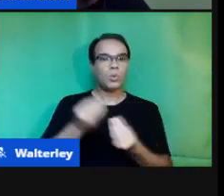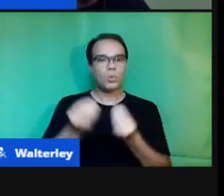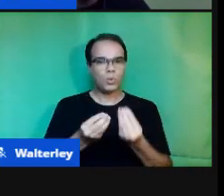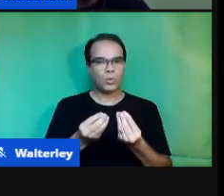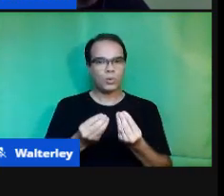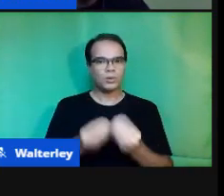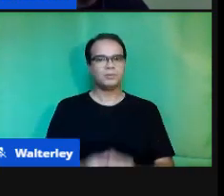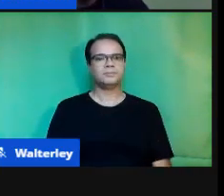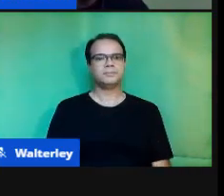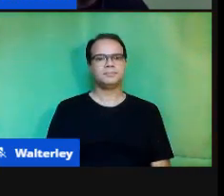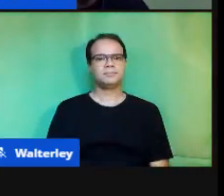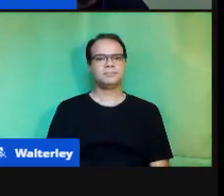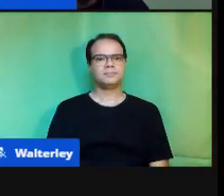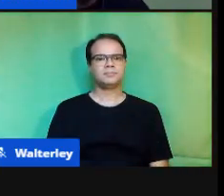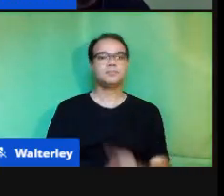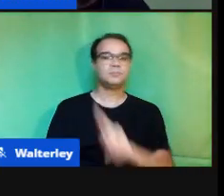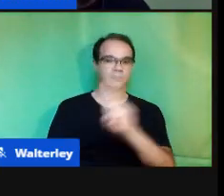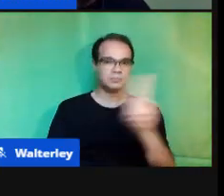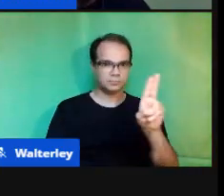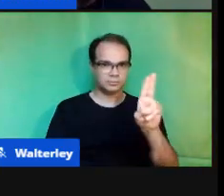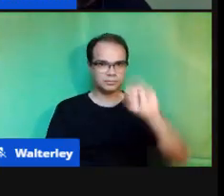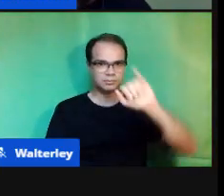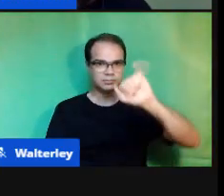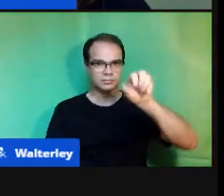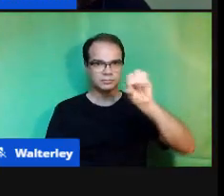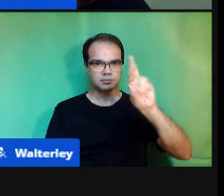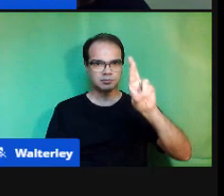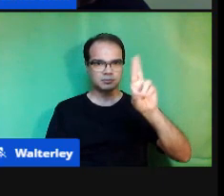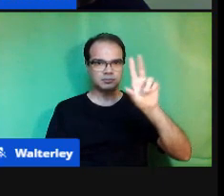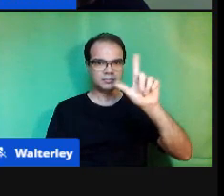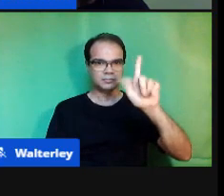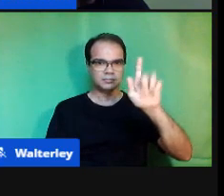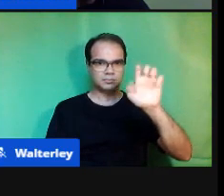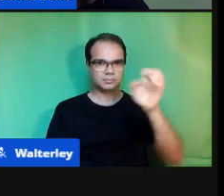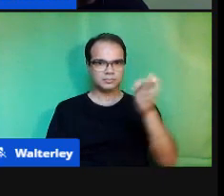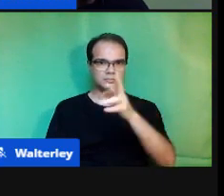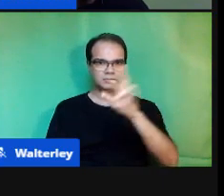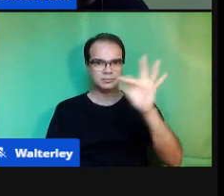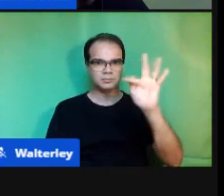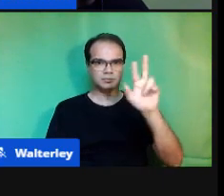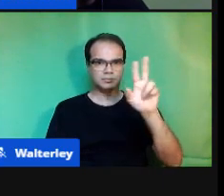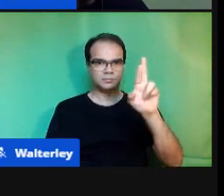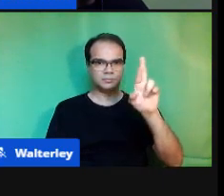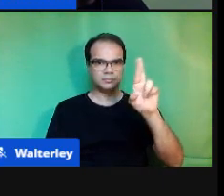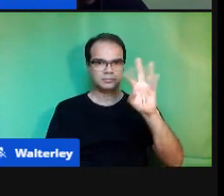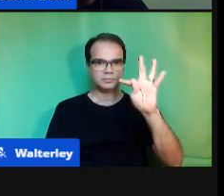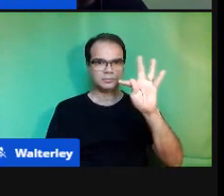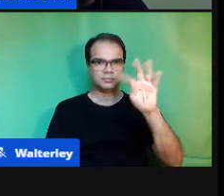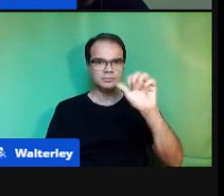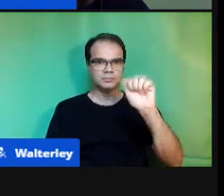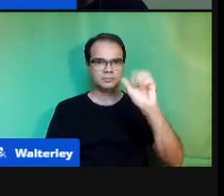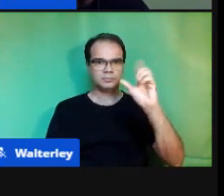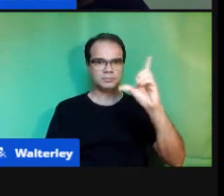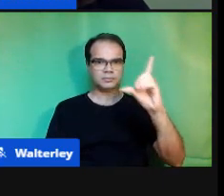Ele foi feito pelo Jorge Furtado, que também é um dos maiores documentaristas